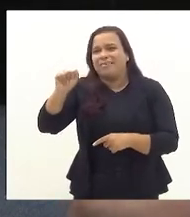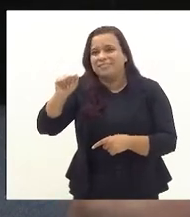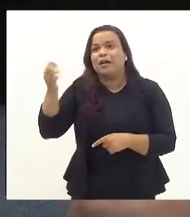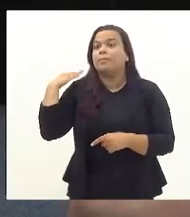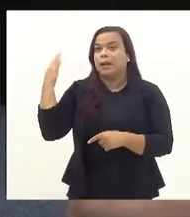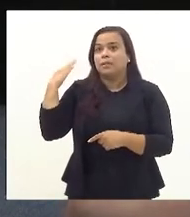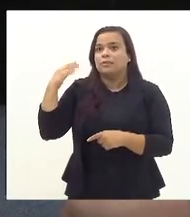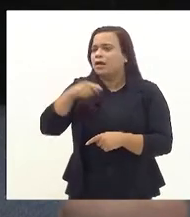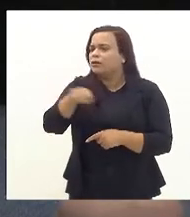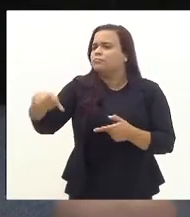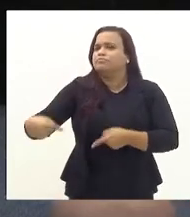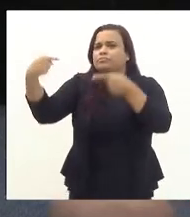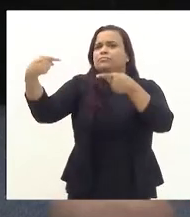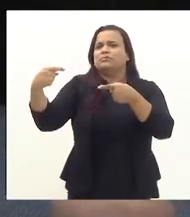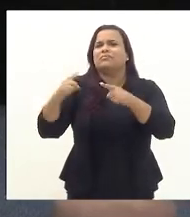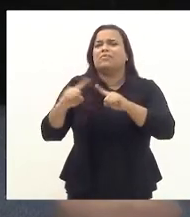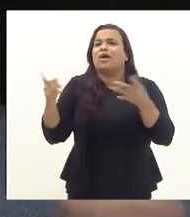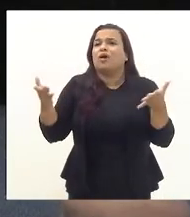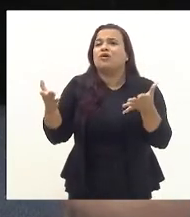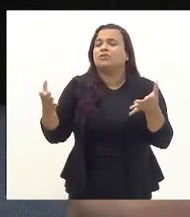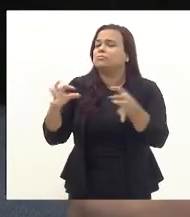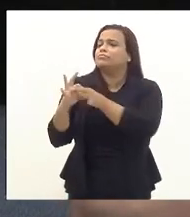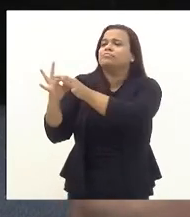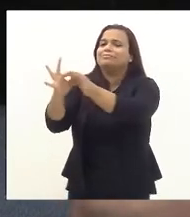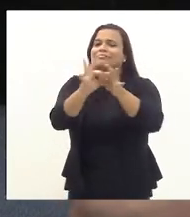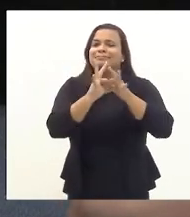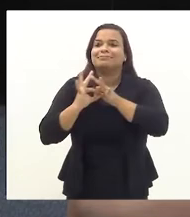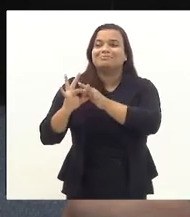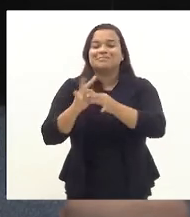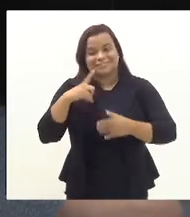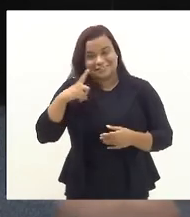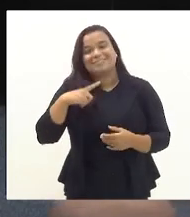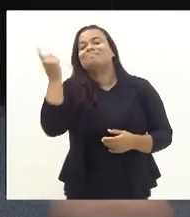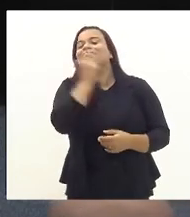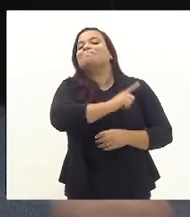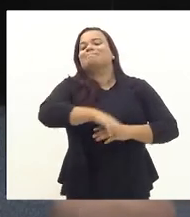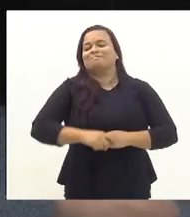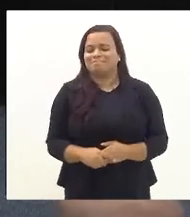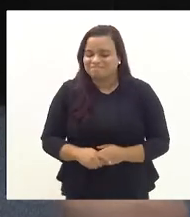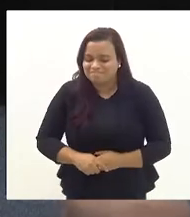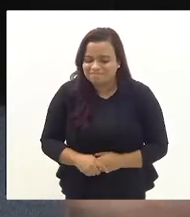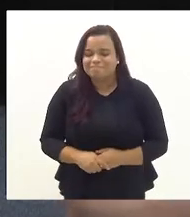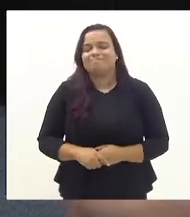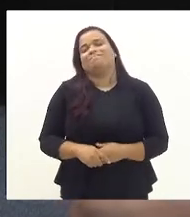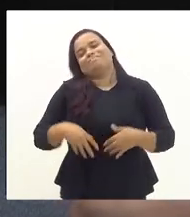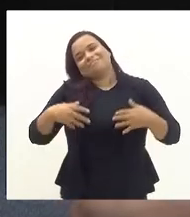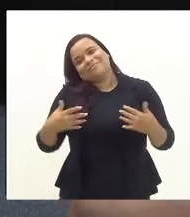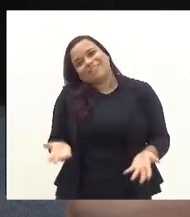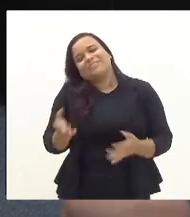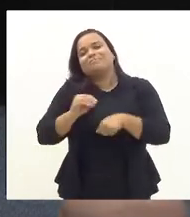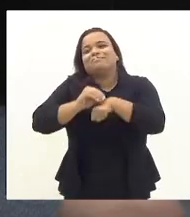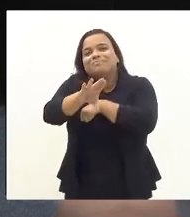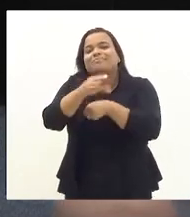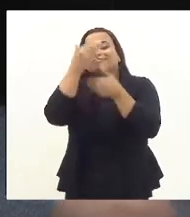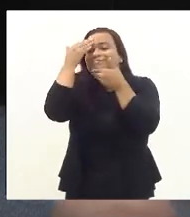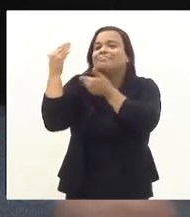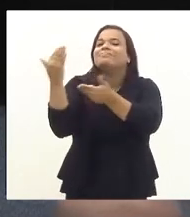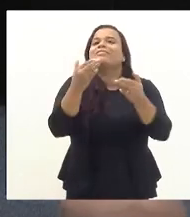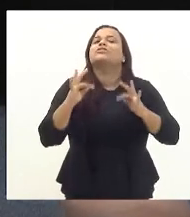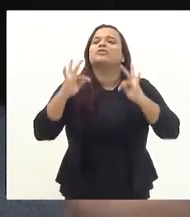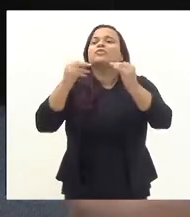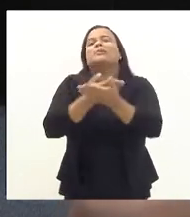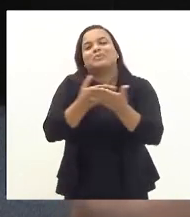meu adversário. Hoje em dia, somos todo mundo numa caminhada só. Então, eu deixo aqui o meu agradecimento a todos